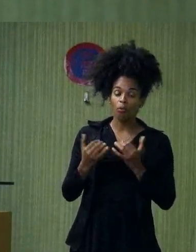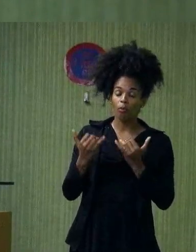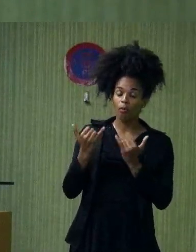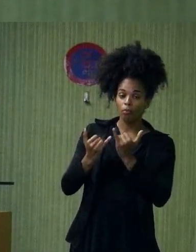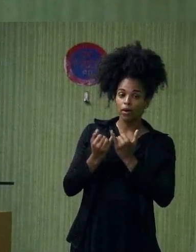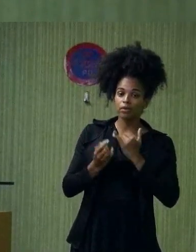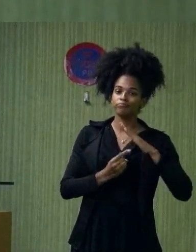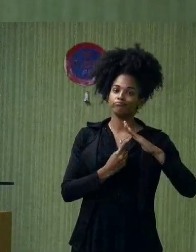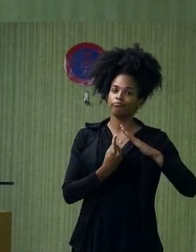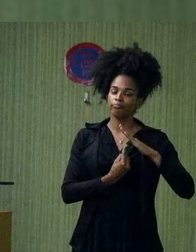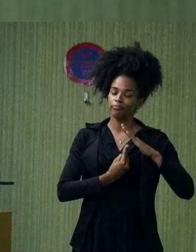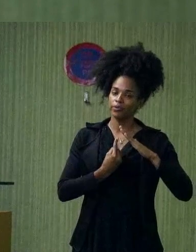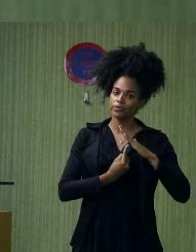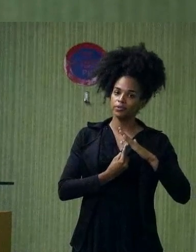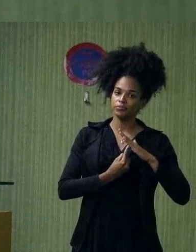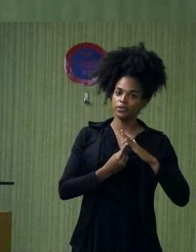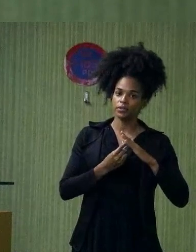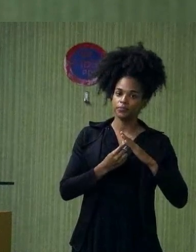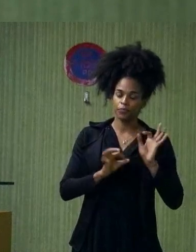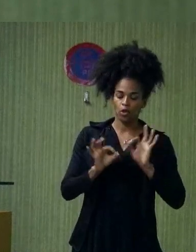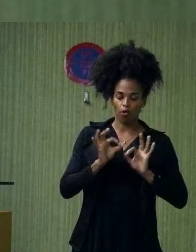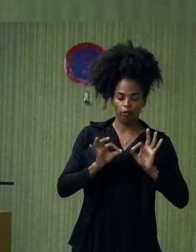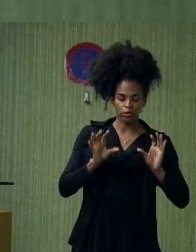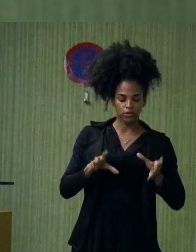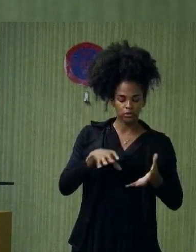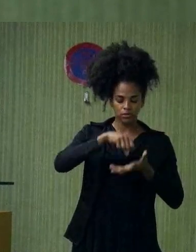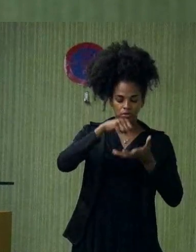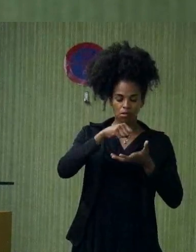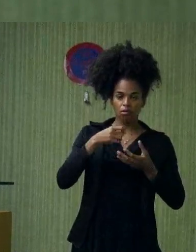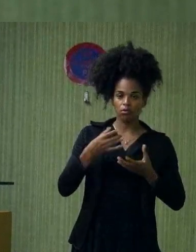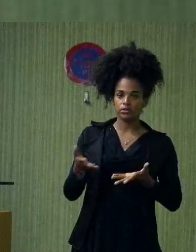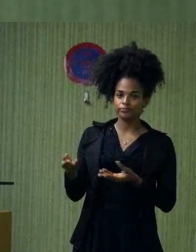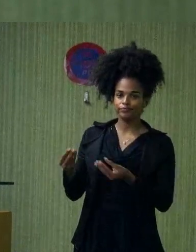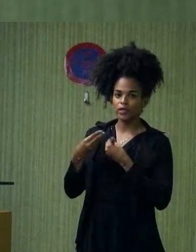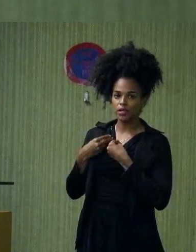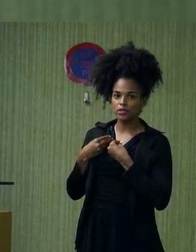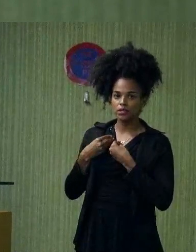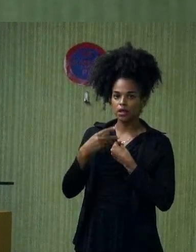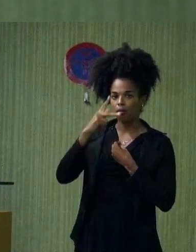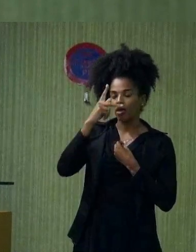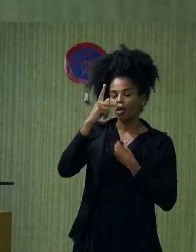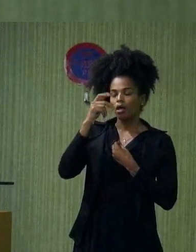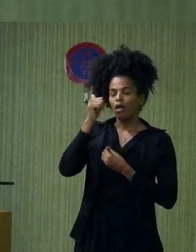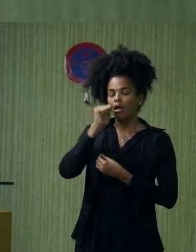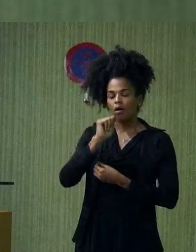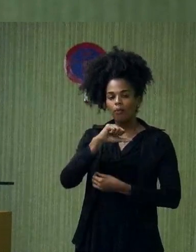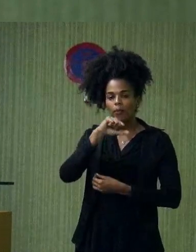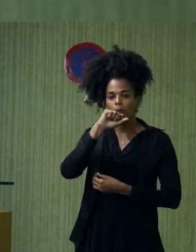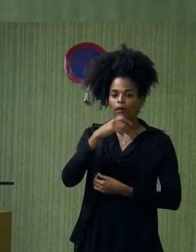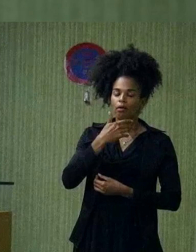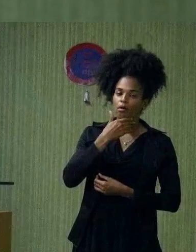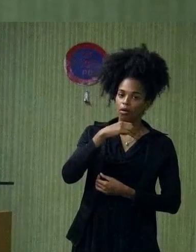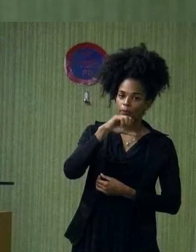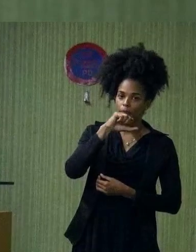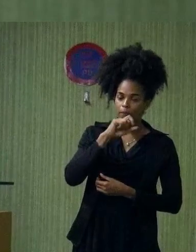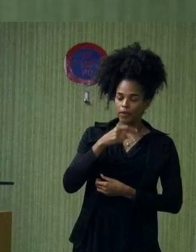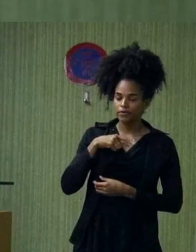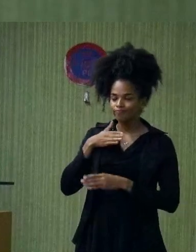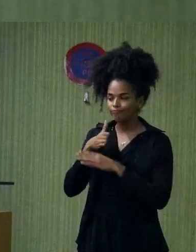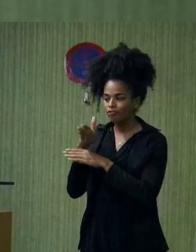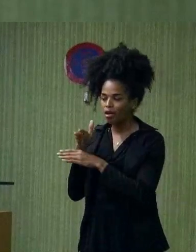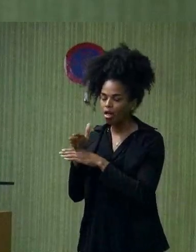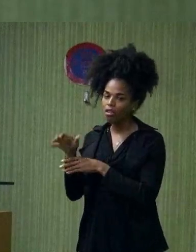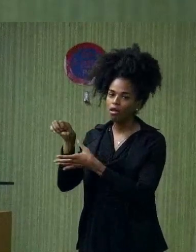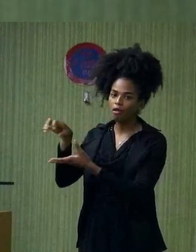aqueles kits E aí o diretor recebe lá os pais vão lá e vão pegar de alguma forma vão ter que se